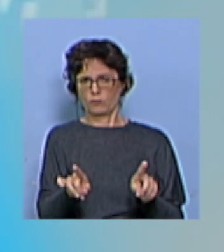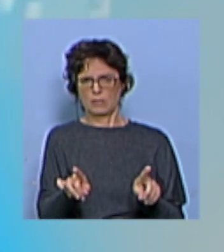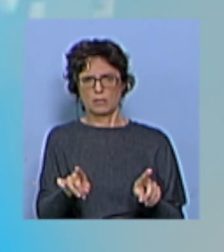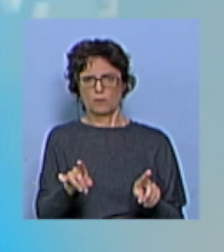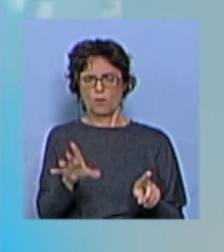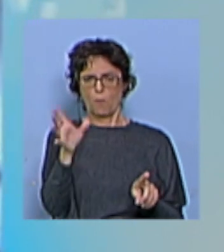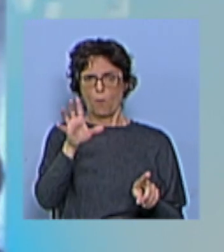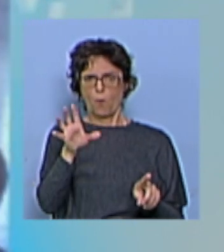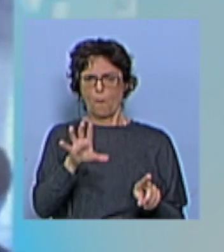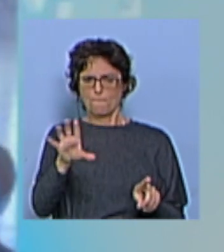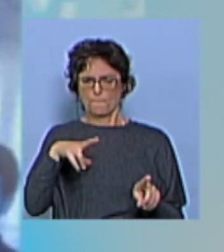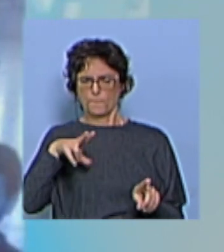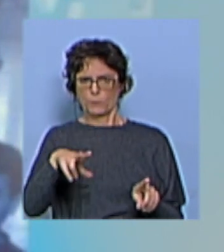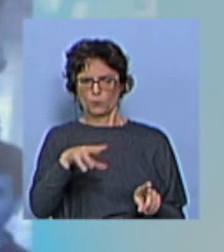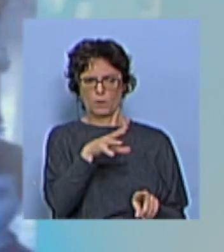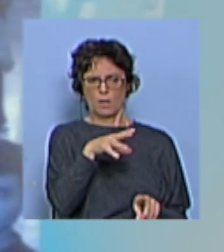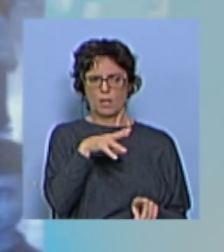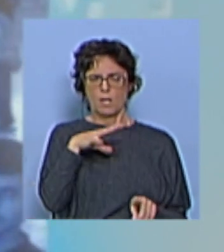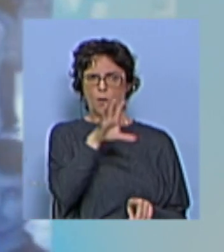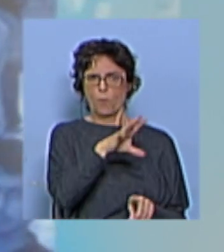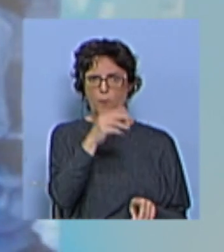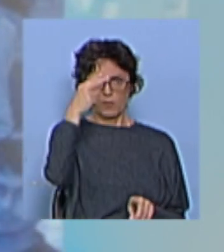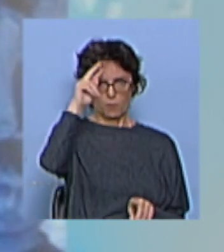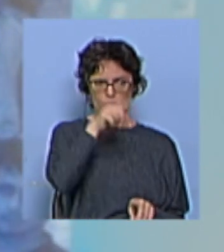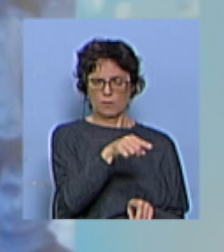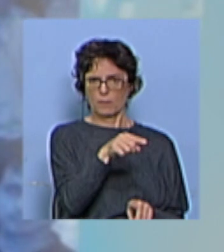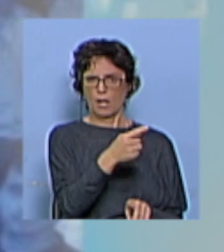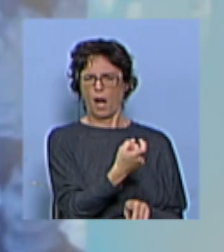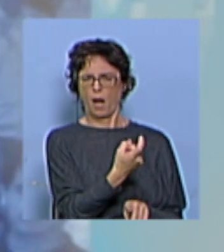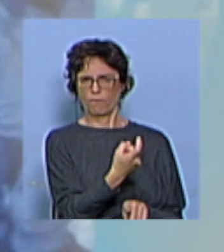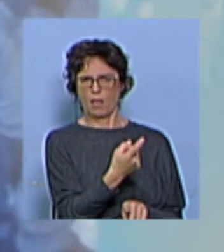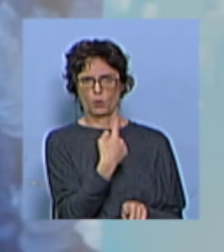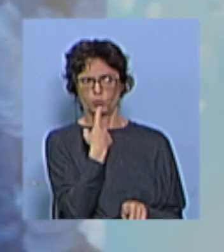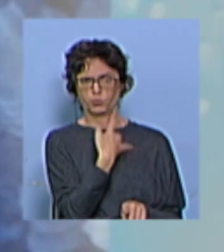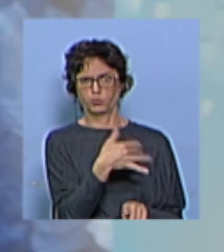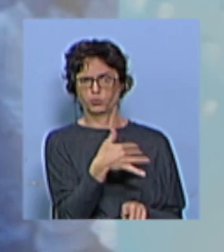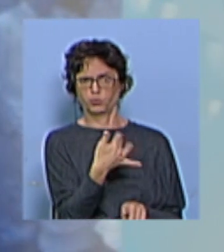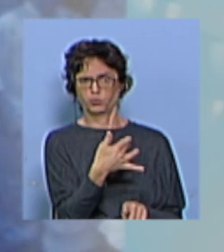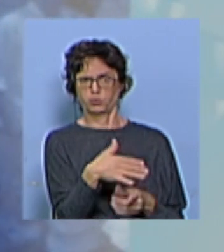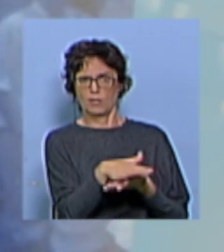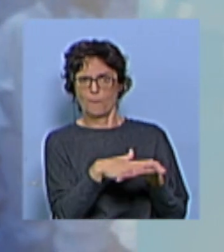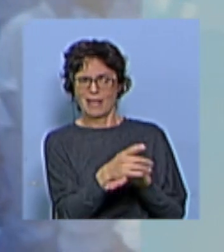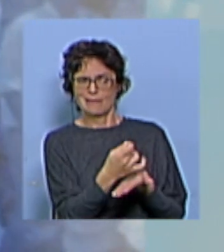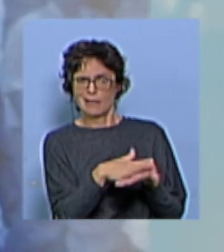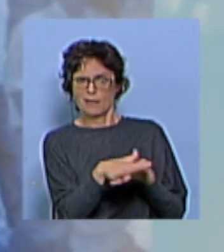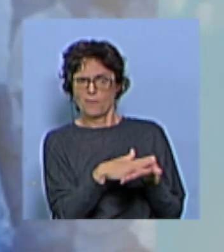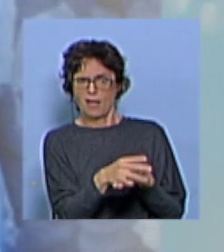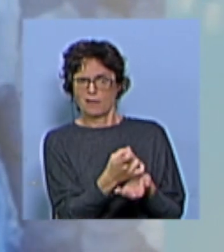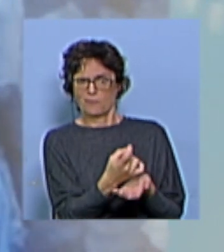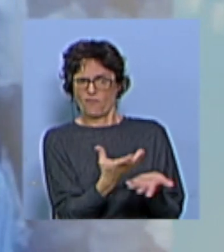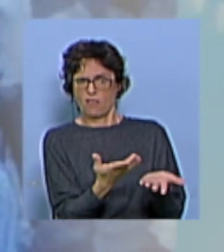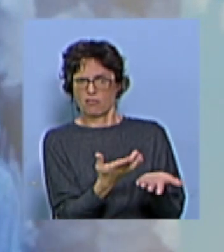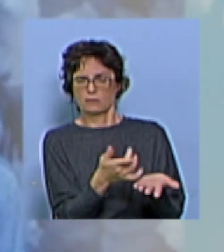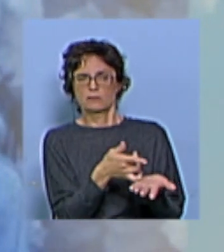tudo falta, não é? Onde as necessidades são muito elementares e para serem satisfeitas, também há este cuidado e esta sensibilidade